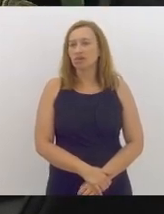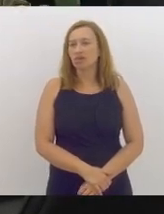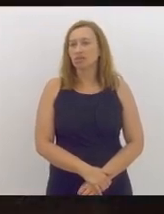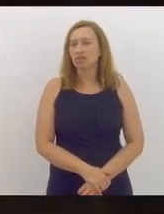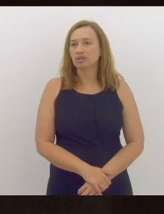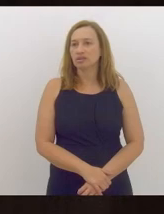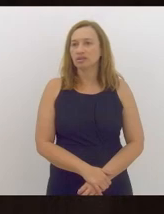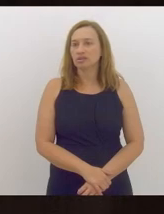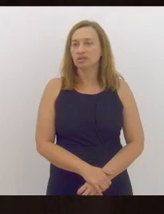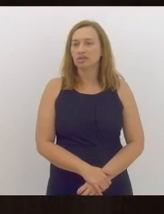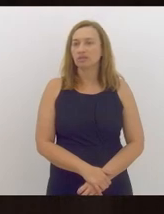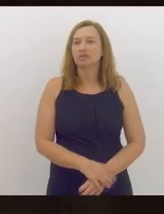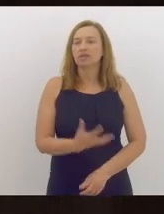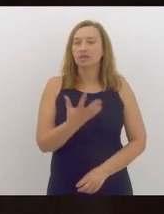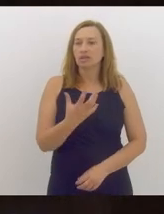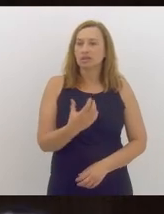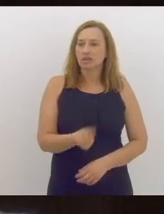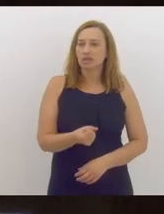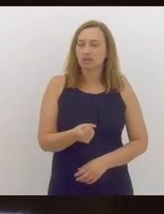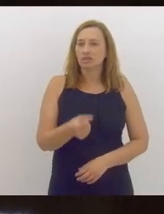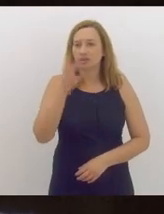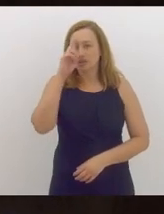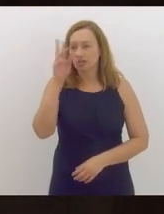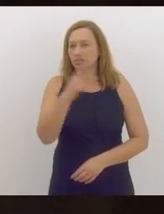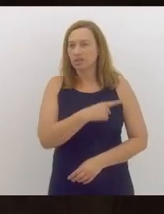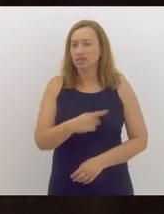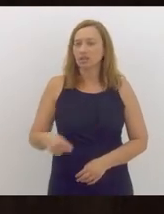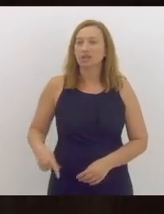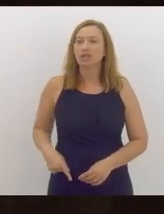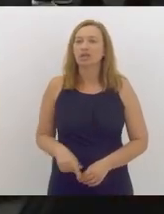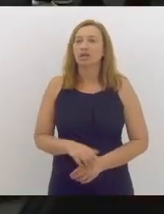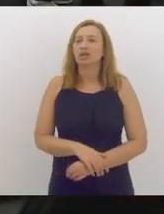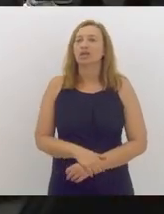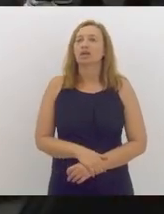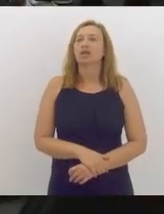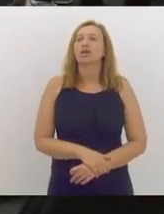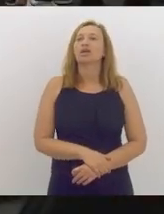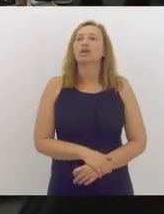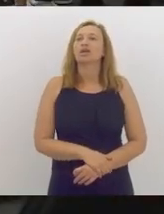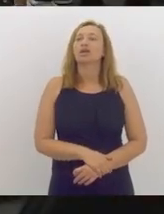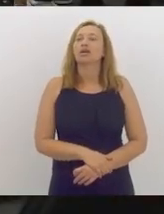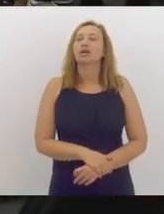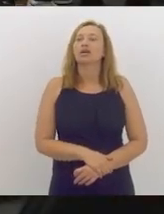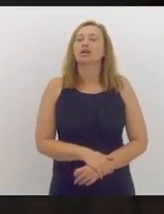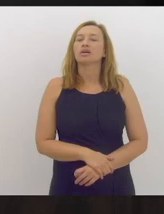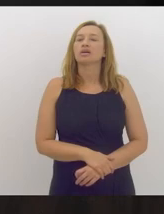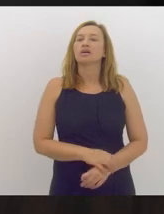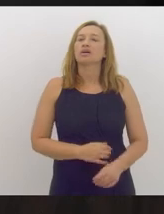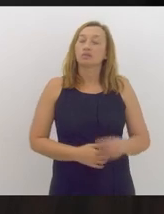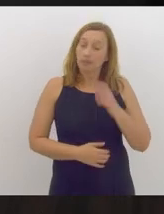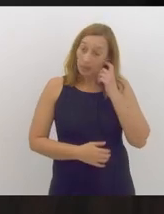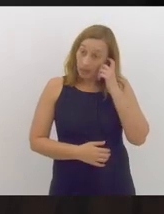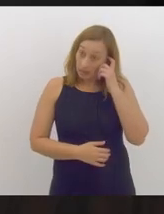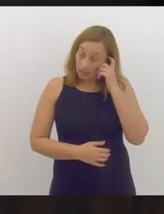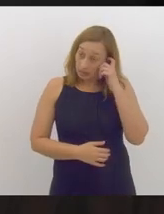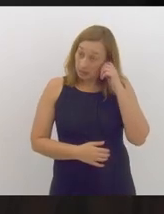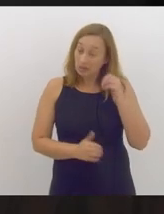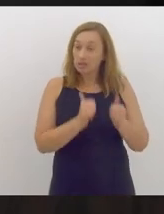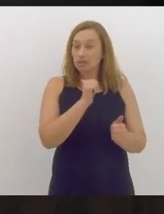O parecer é favorável, presidenta. Obrigada, meu querido. Pela Comissão de Esporte e